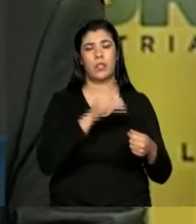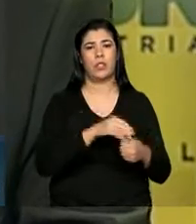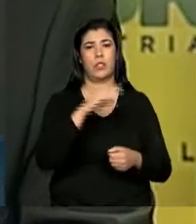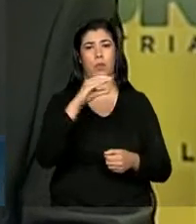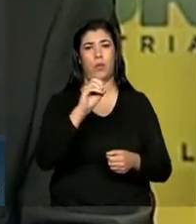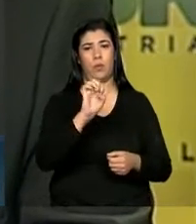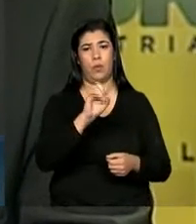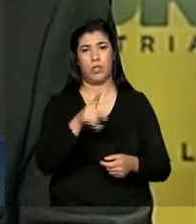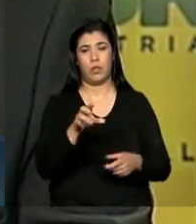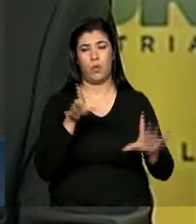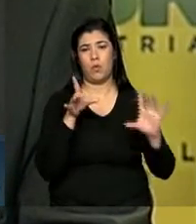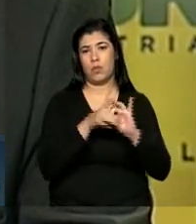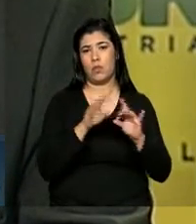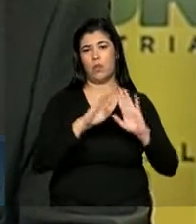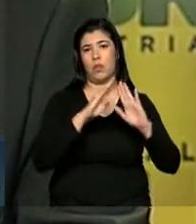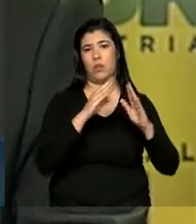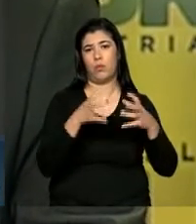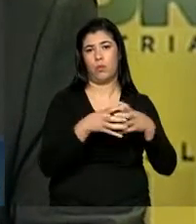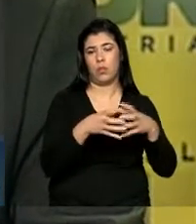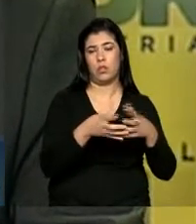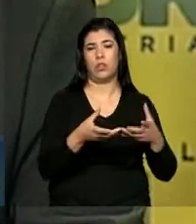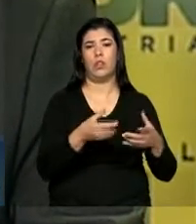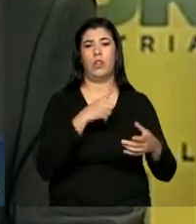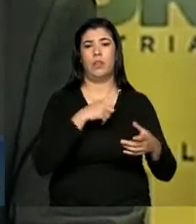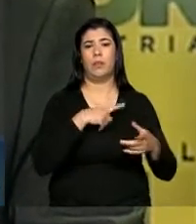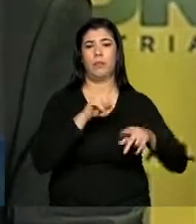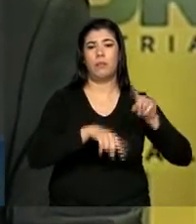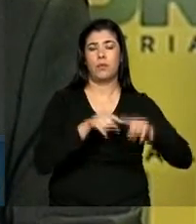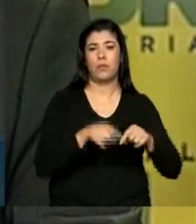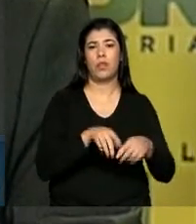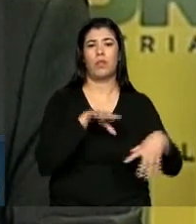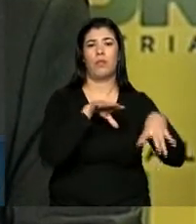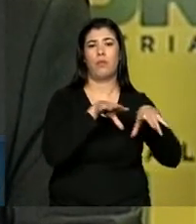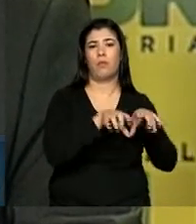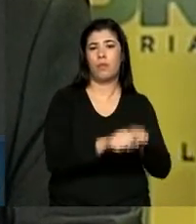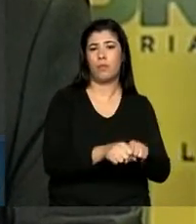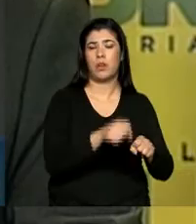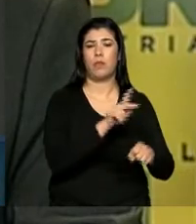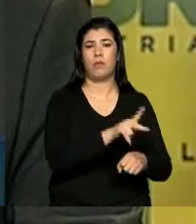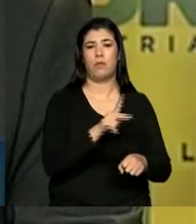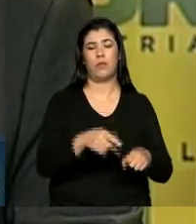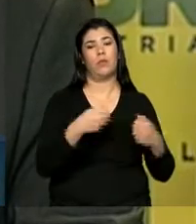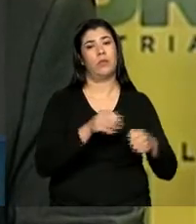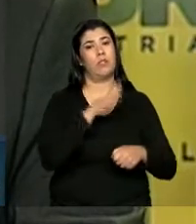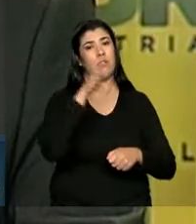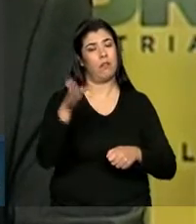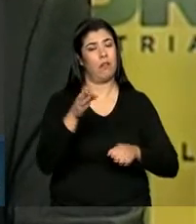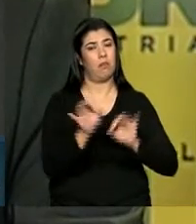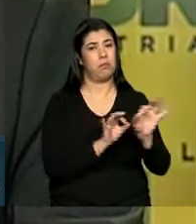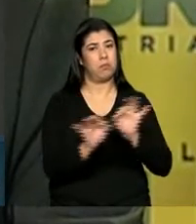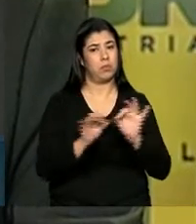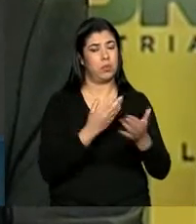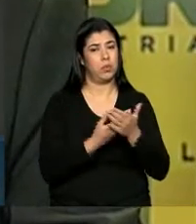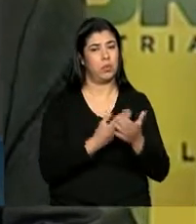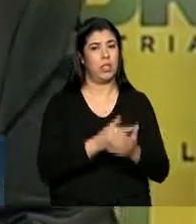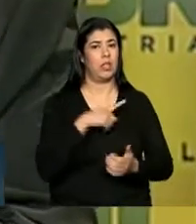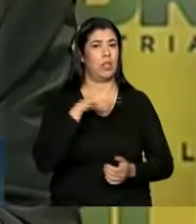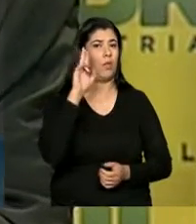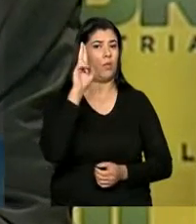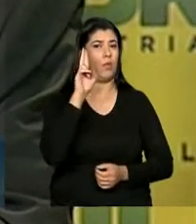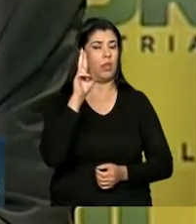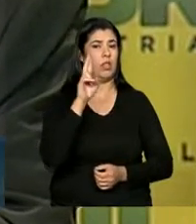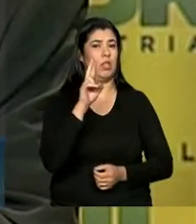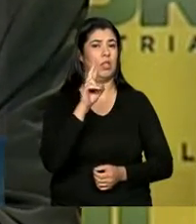equipe escolar, ela tem que ter seus insumos, ela tem que ter formação, o professor deve ficar lá, a liderança que o ministro